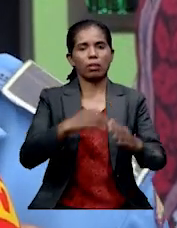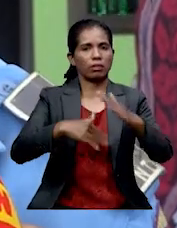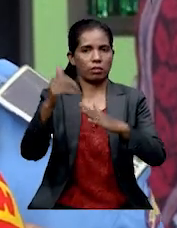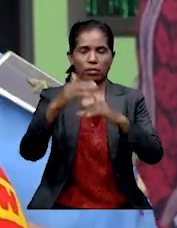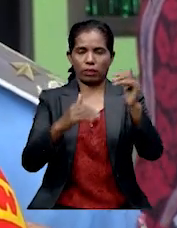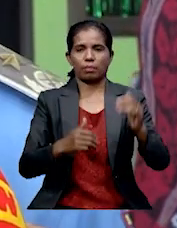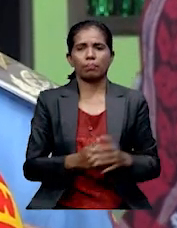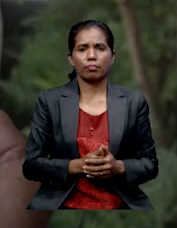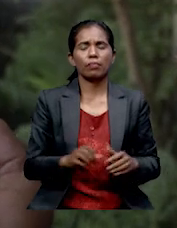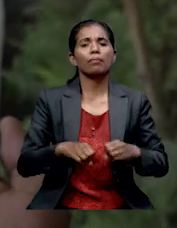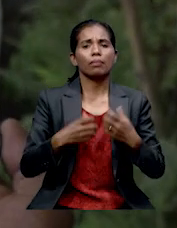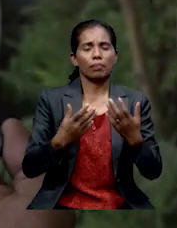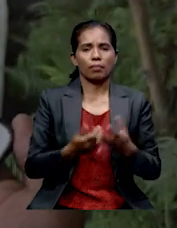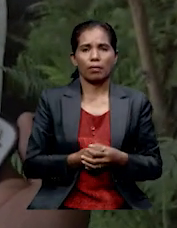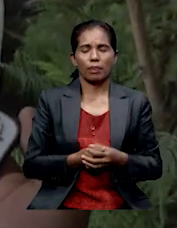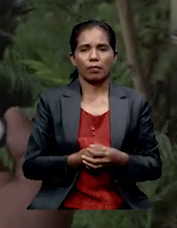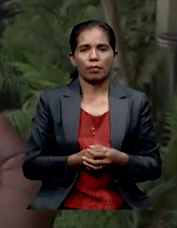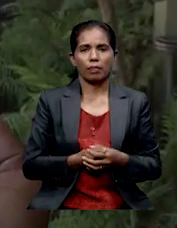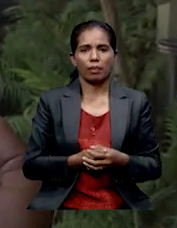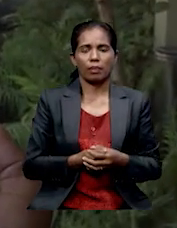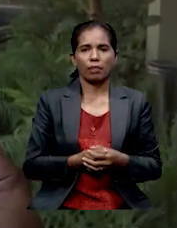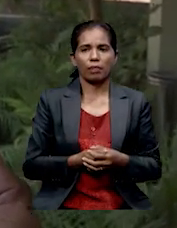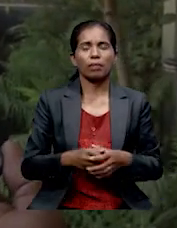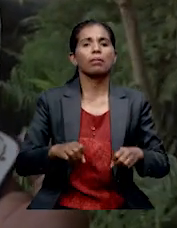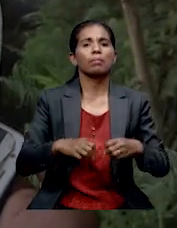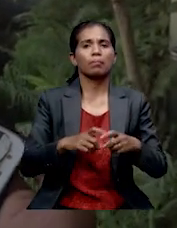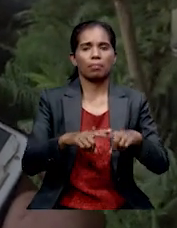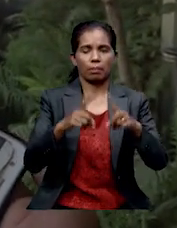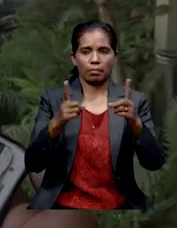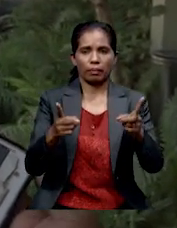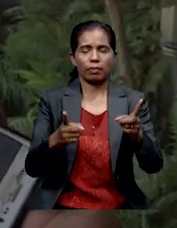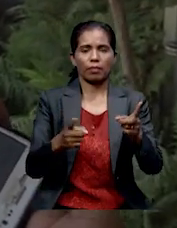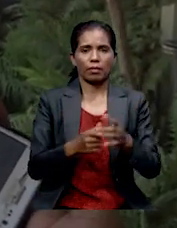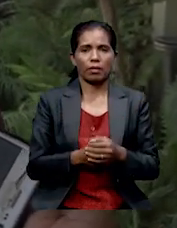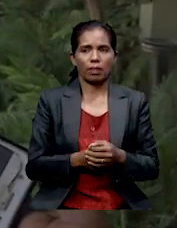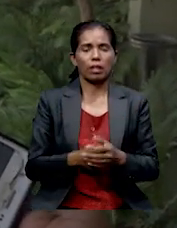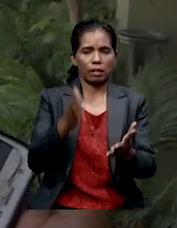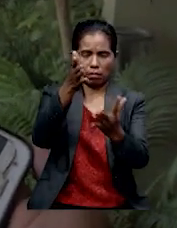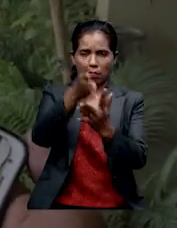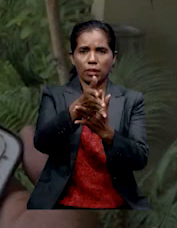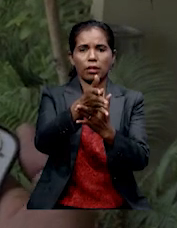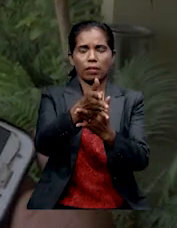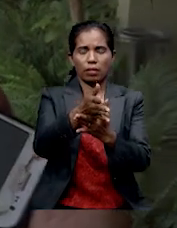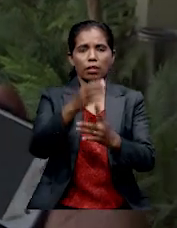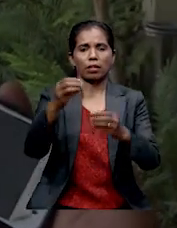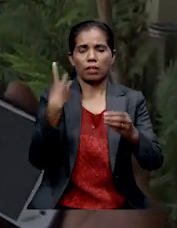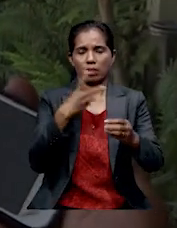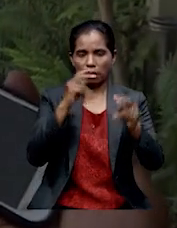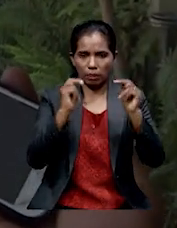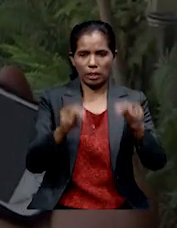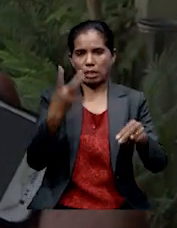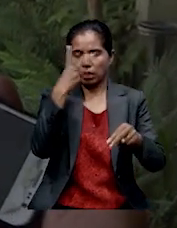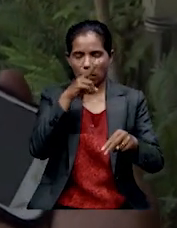indah. Maybe normalmente quando tamone situasau significa kata precisa